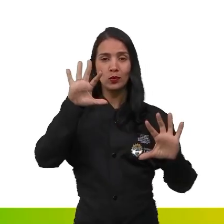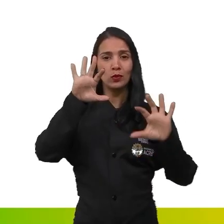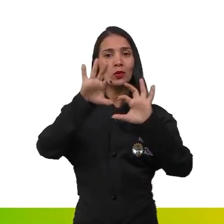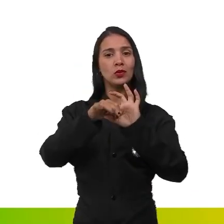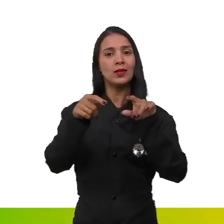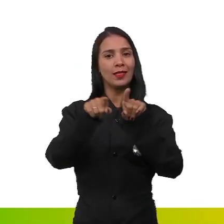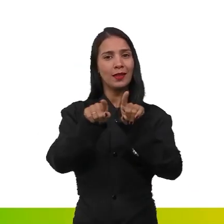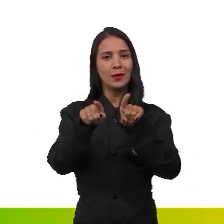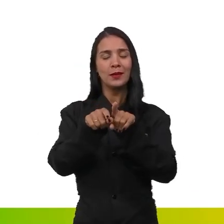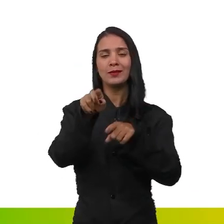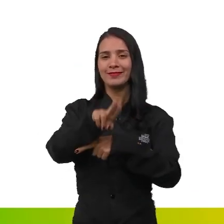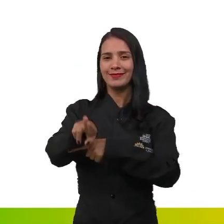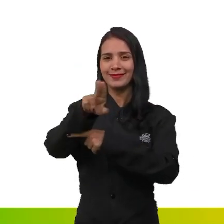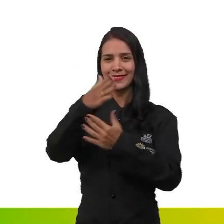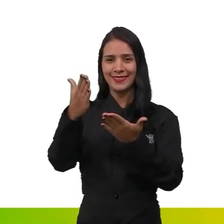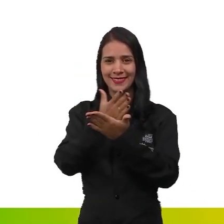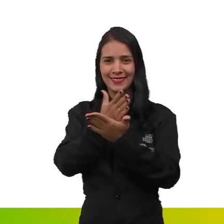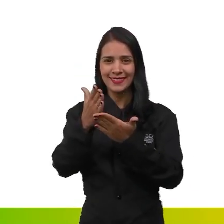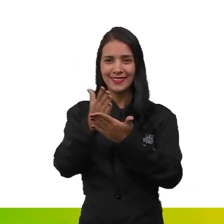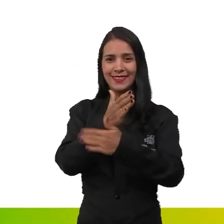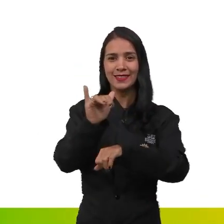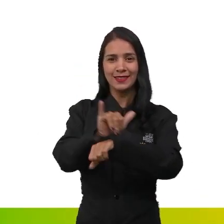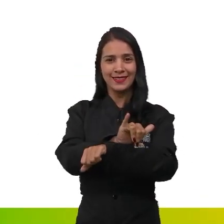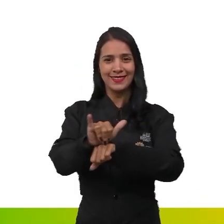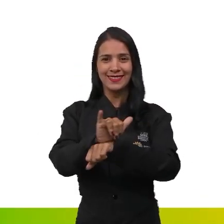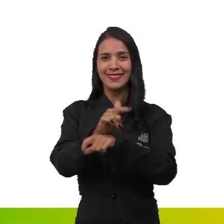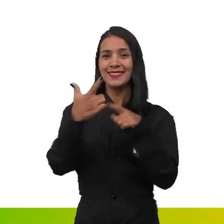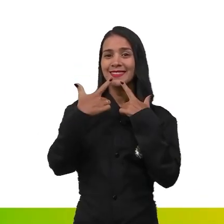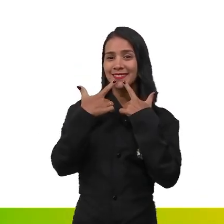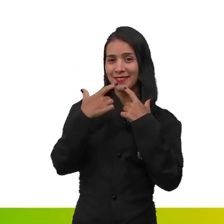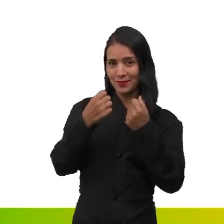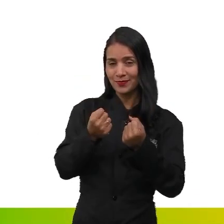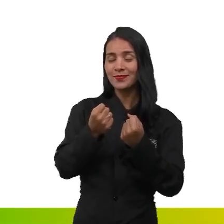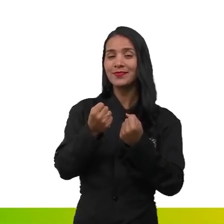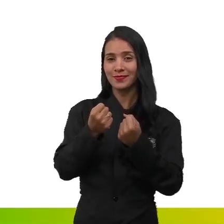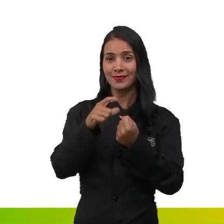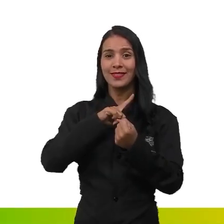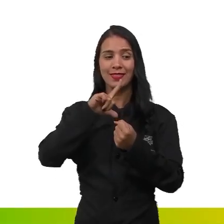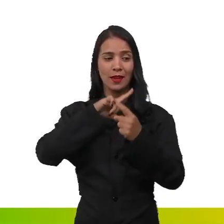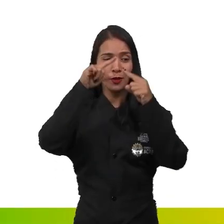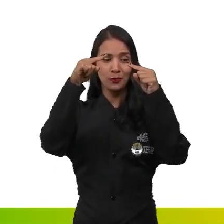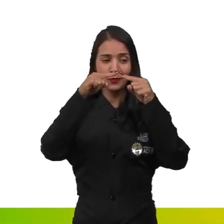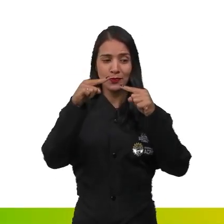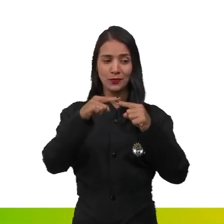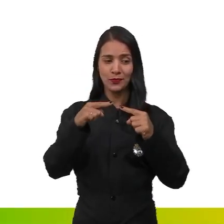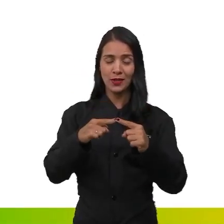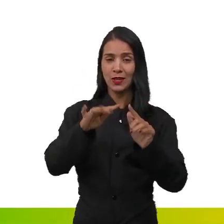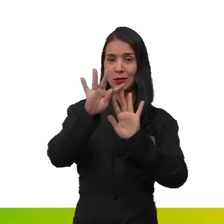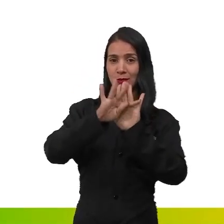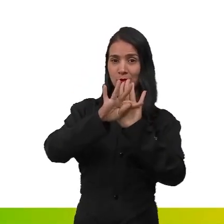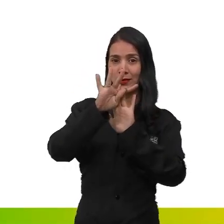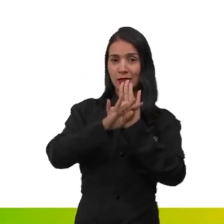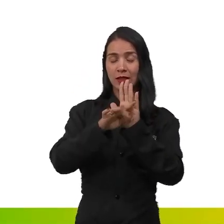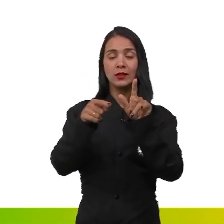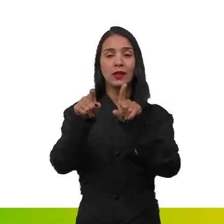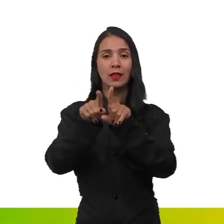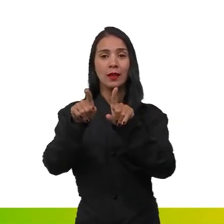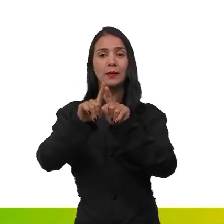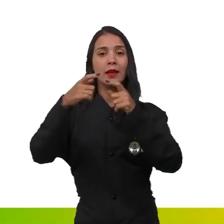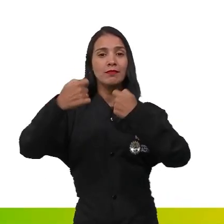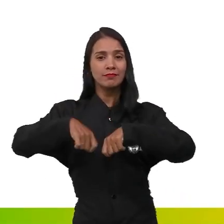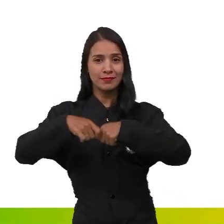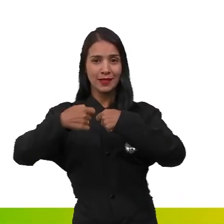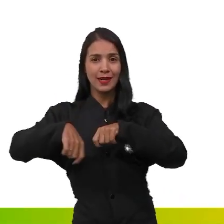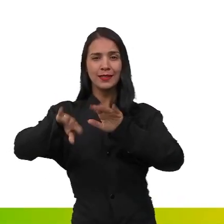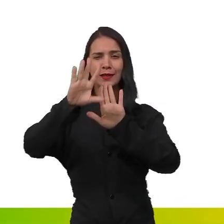elementos extralinguísticos, que são aqueles elementos que vão além do texto, que dependem aí do conhecimento